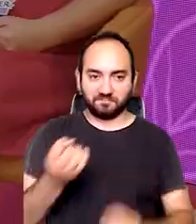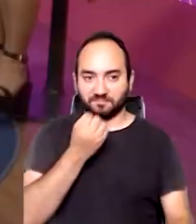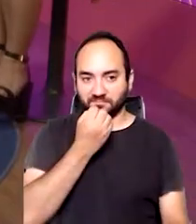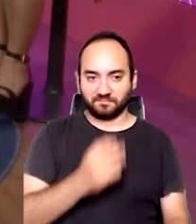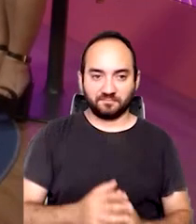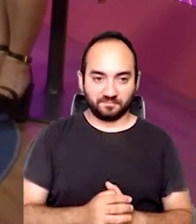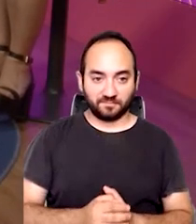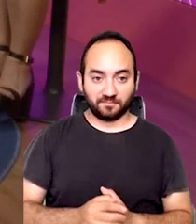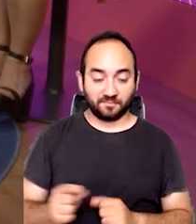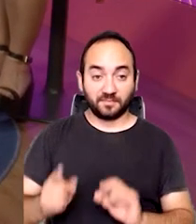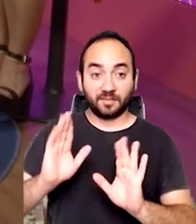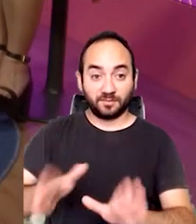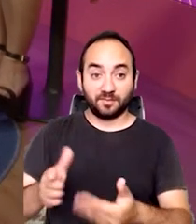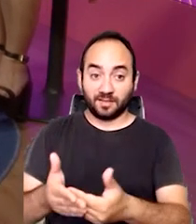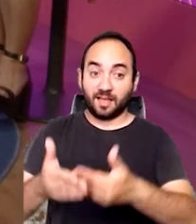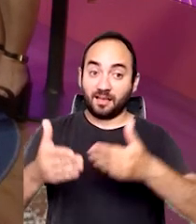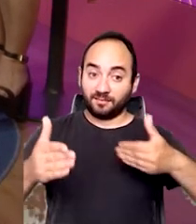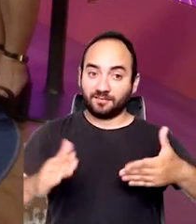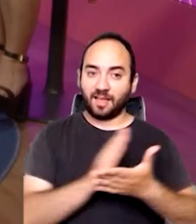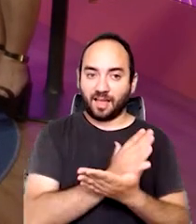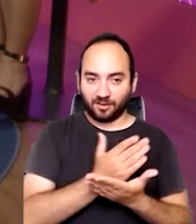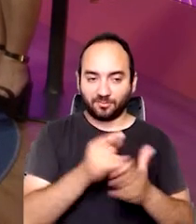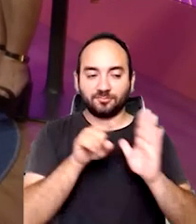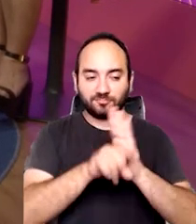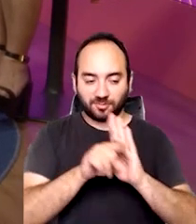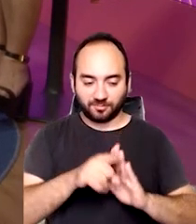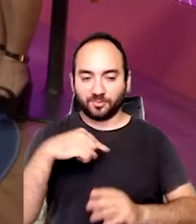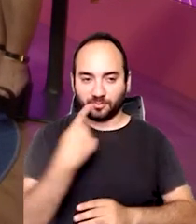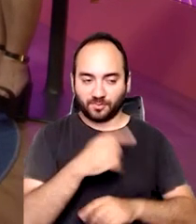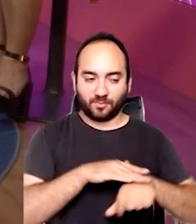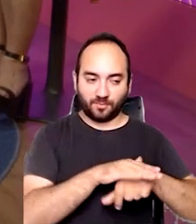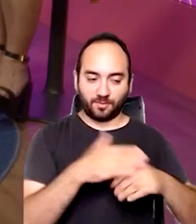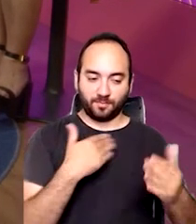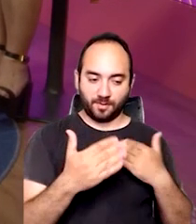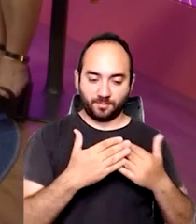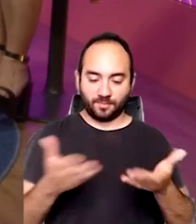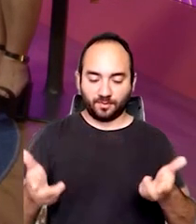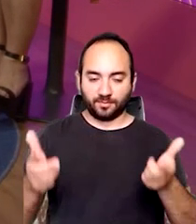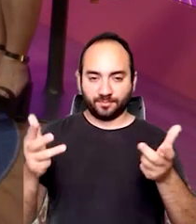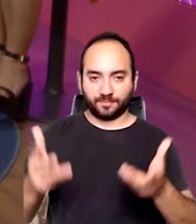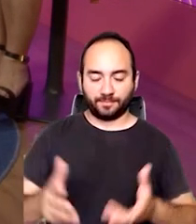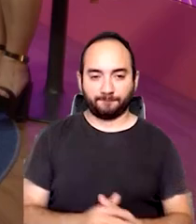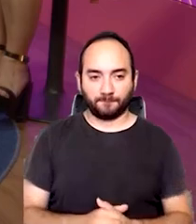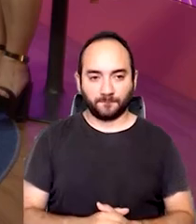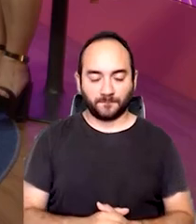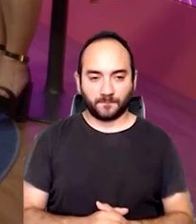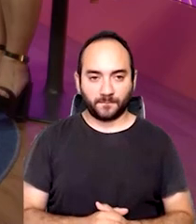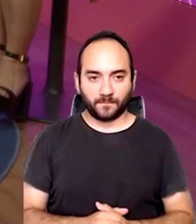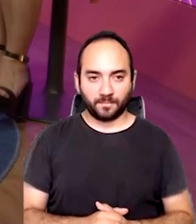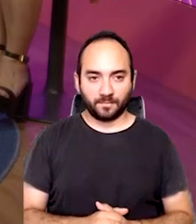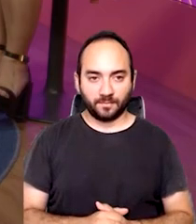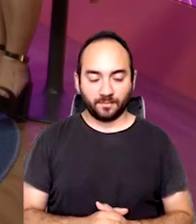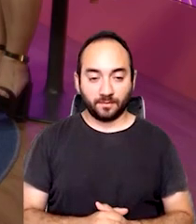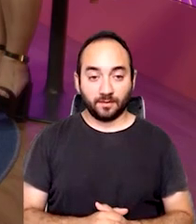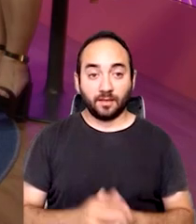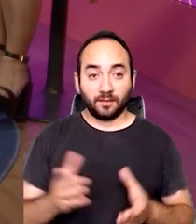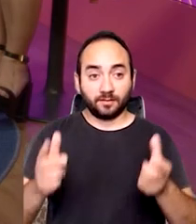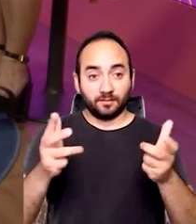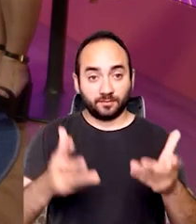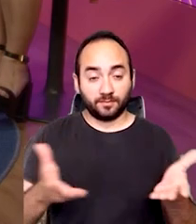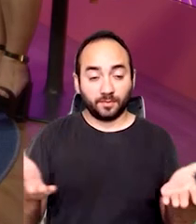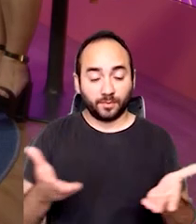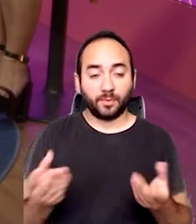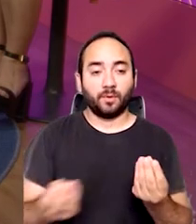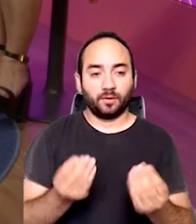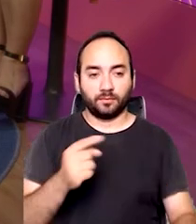perfeito ela já antecipou algumas questões aí que a gente vai trabalhar queria falar